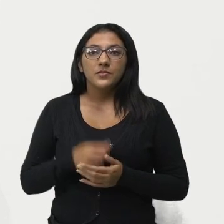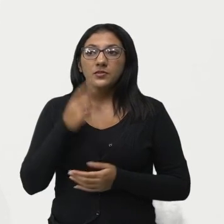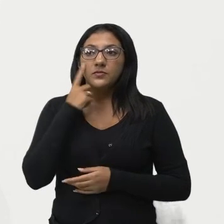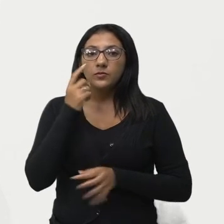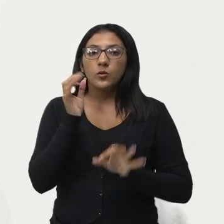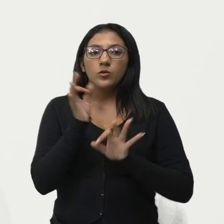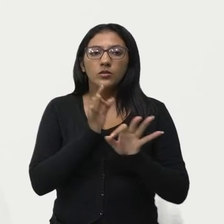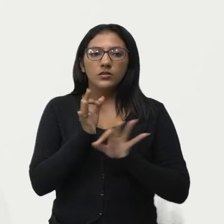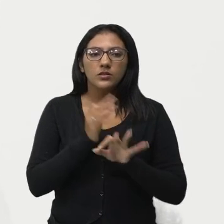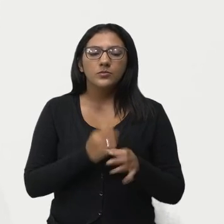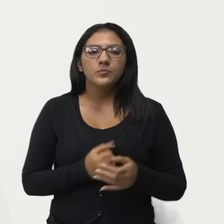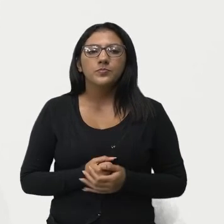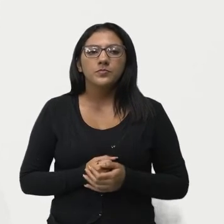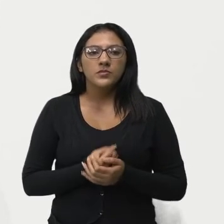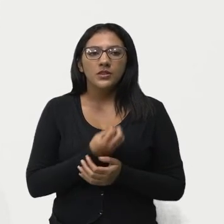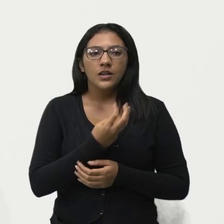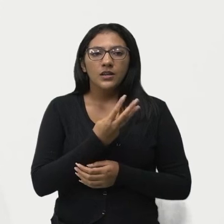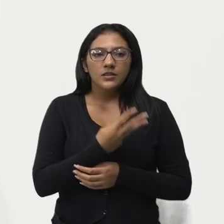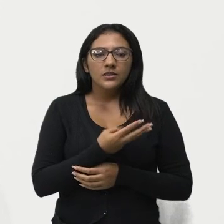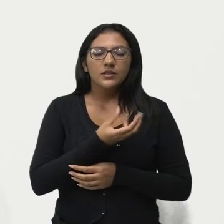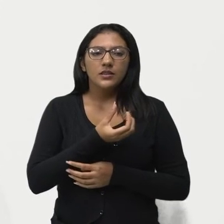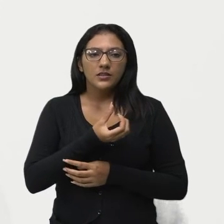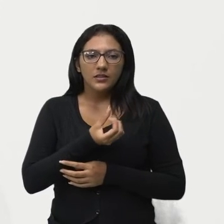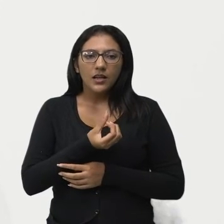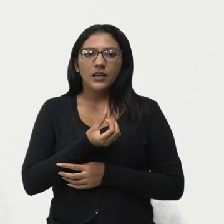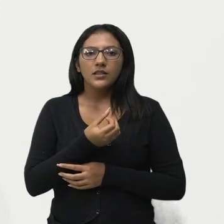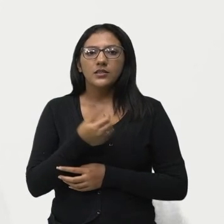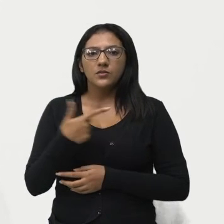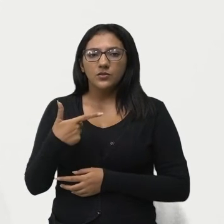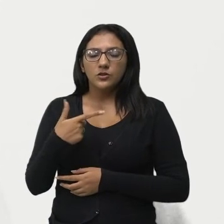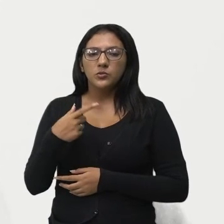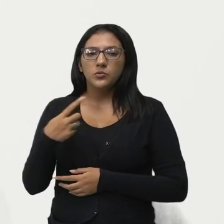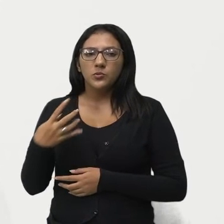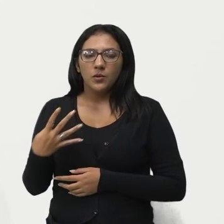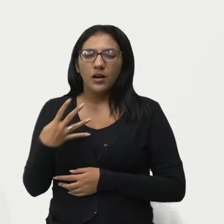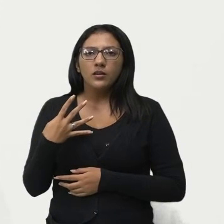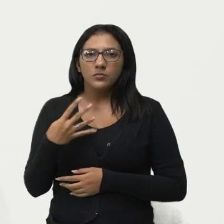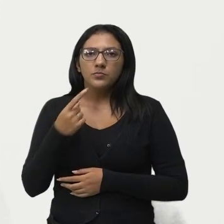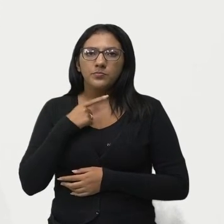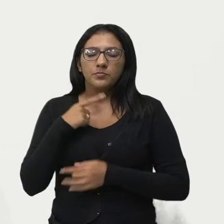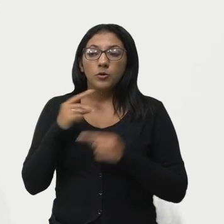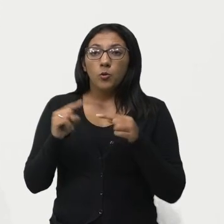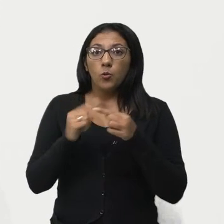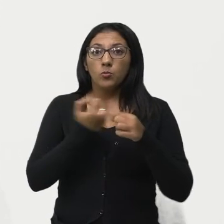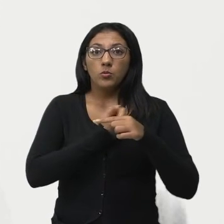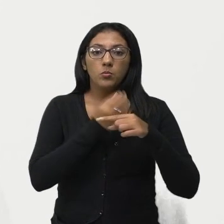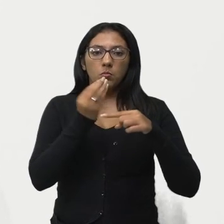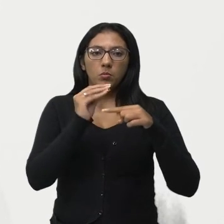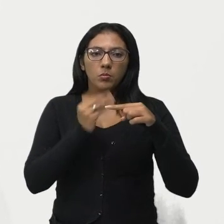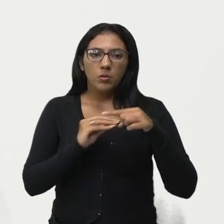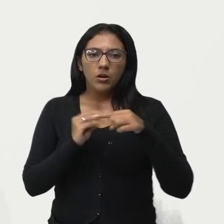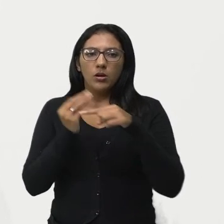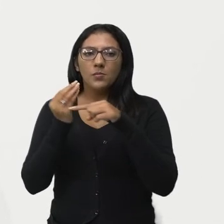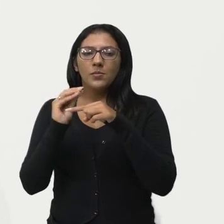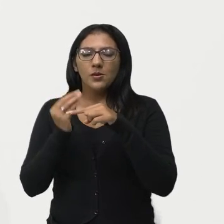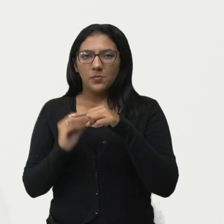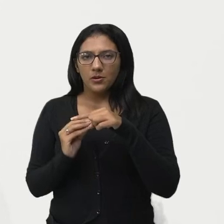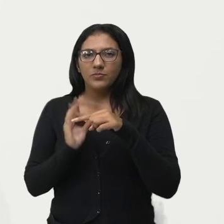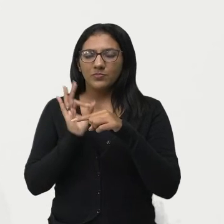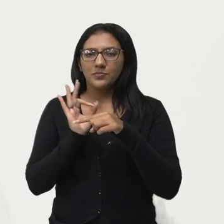aí, ó, 36 e 24 são numeradores, 2 e 3 são os denominadores lá embaixo, né?